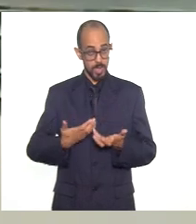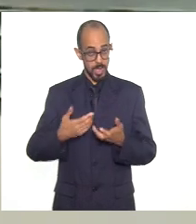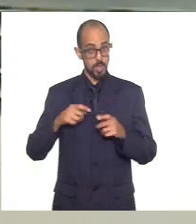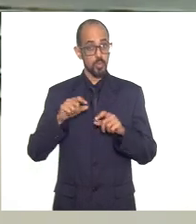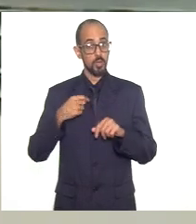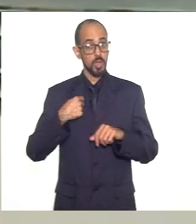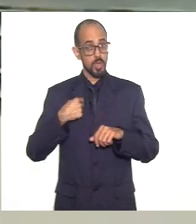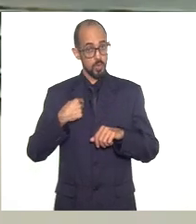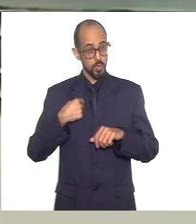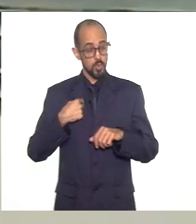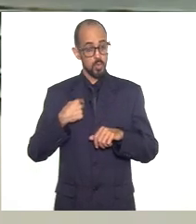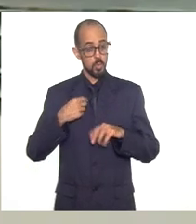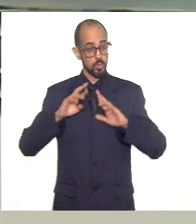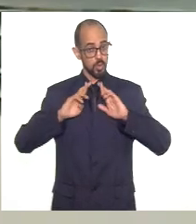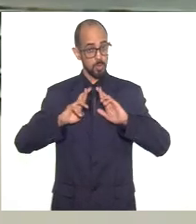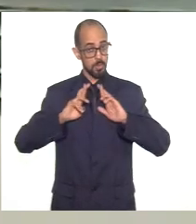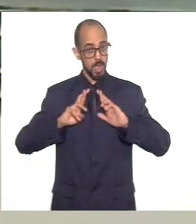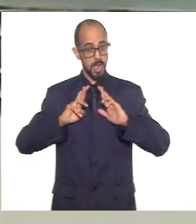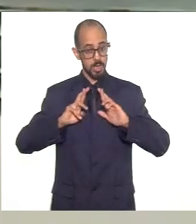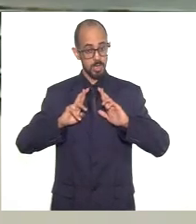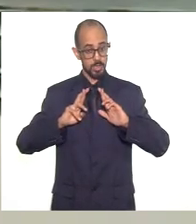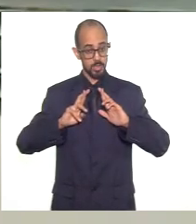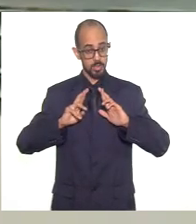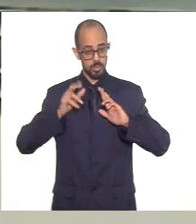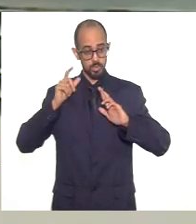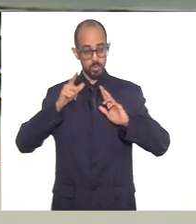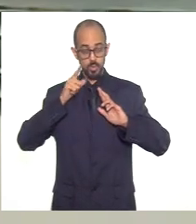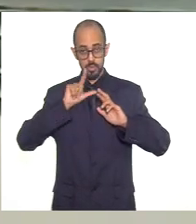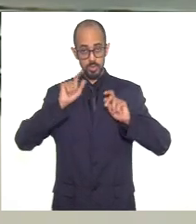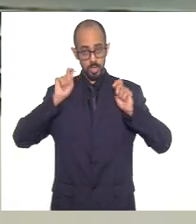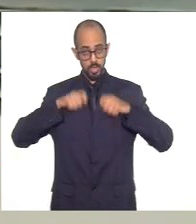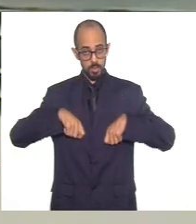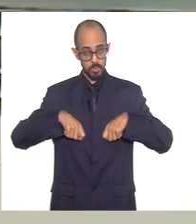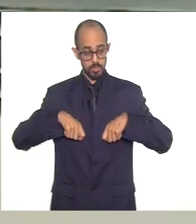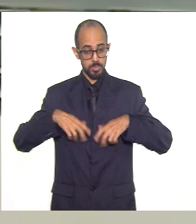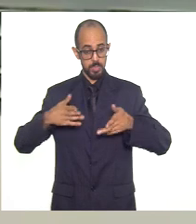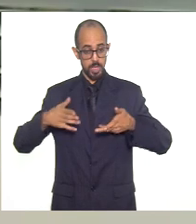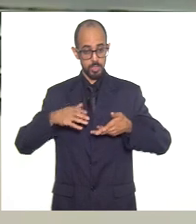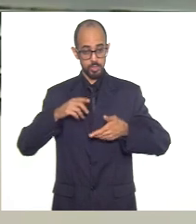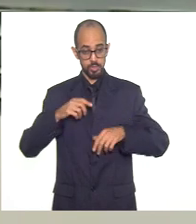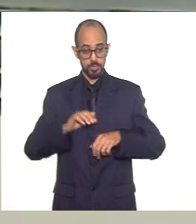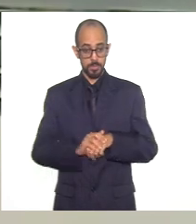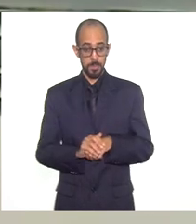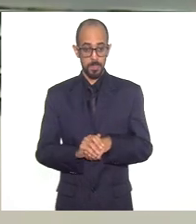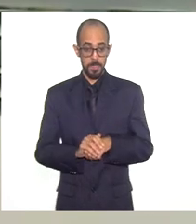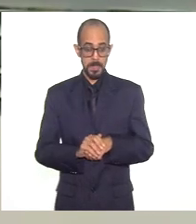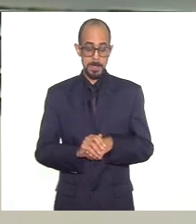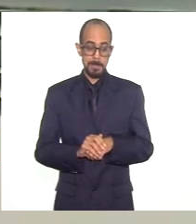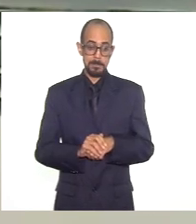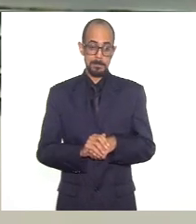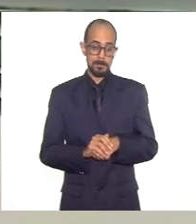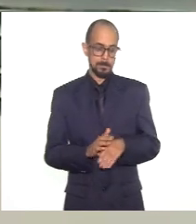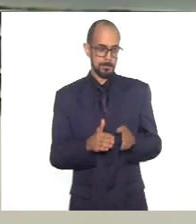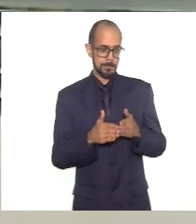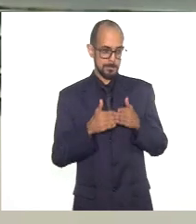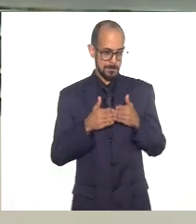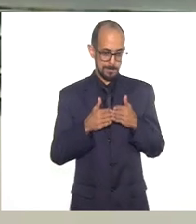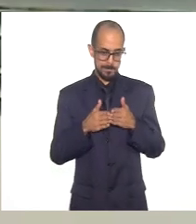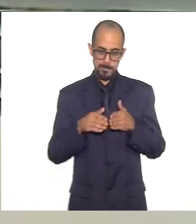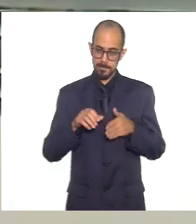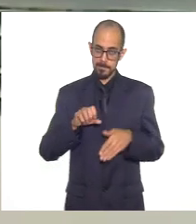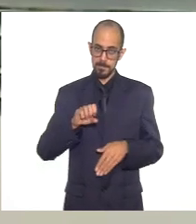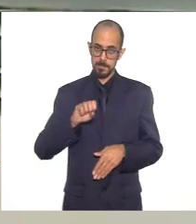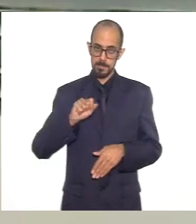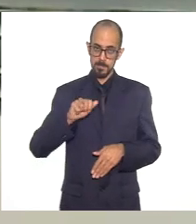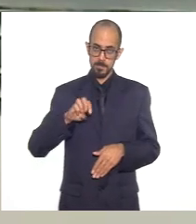e tomara que eu tenha possibilidade de acertar, com licença do Samuel Malafaia